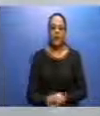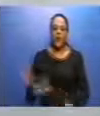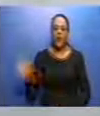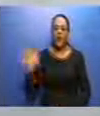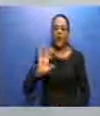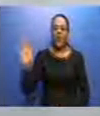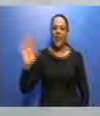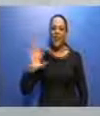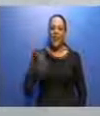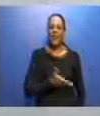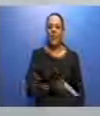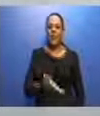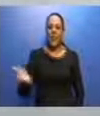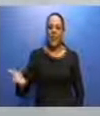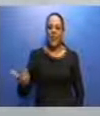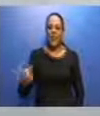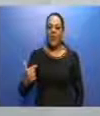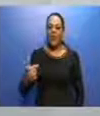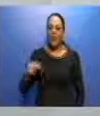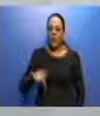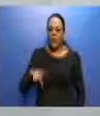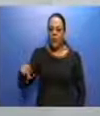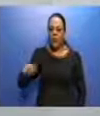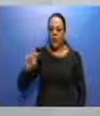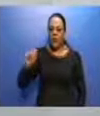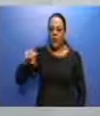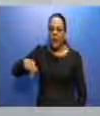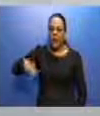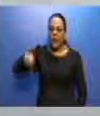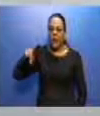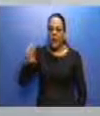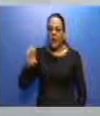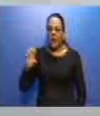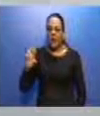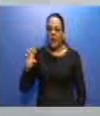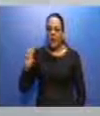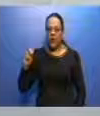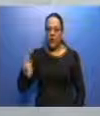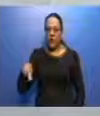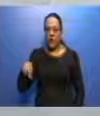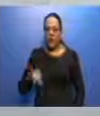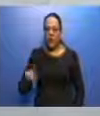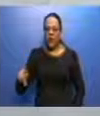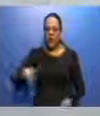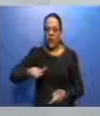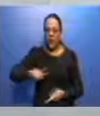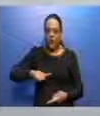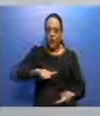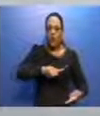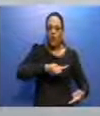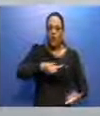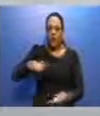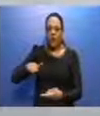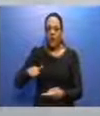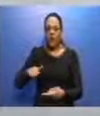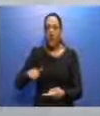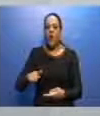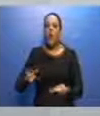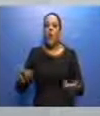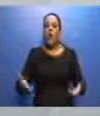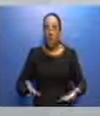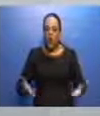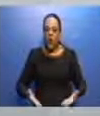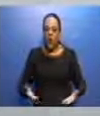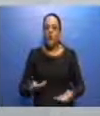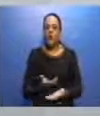o olá pessoal o anderson professor de geografia na aula de hoje nós vamos continuar aí o estudo do mundo urbano